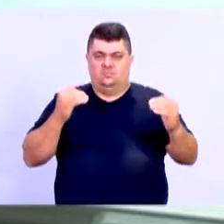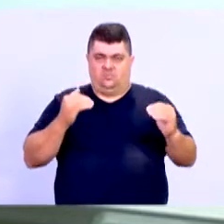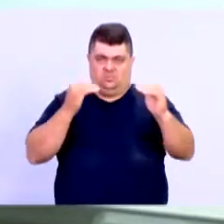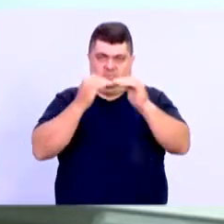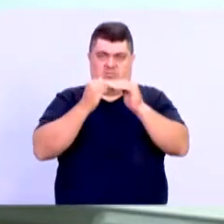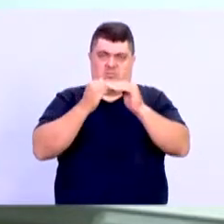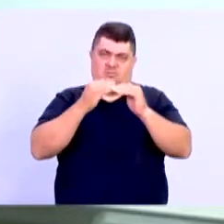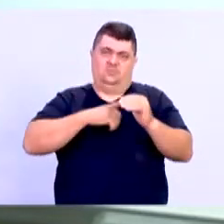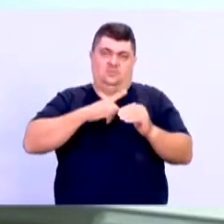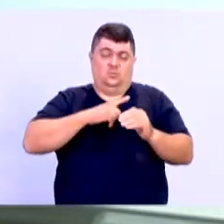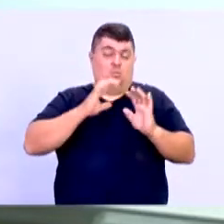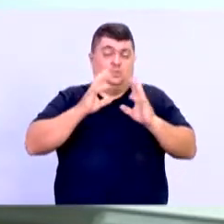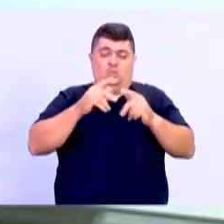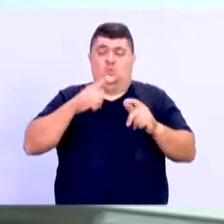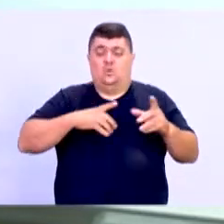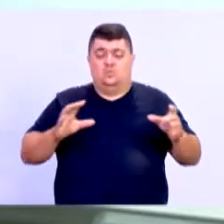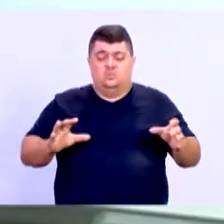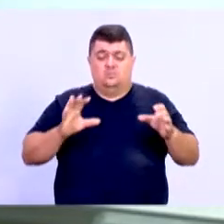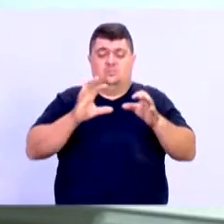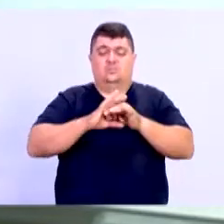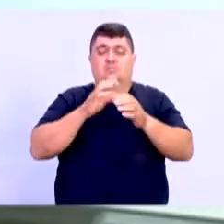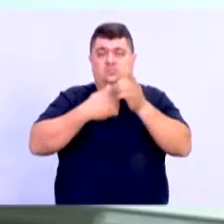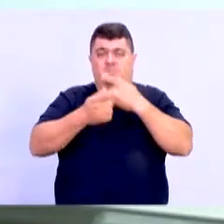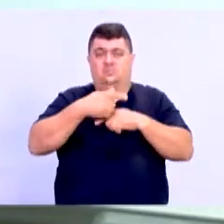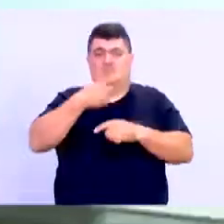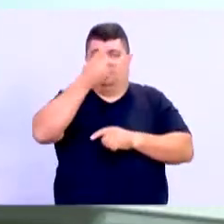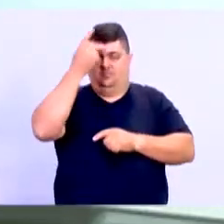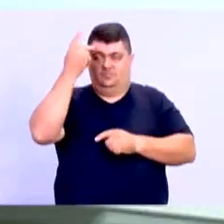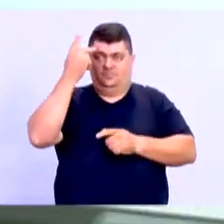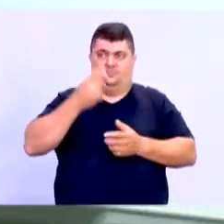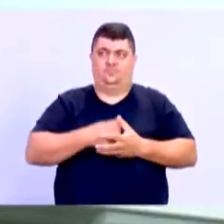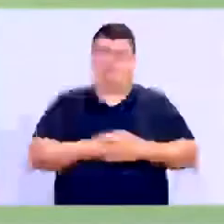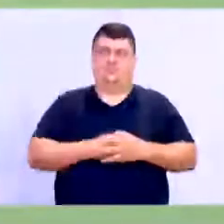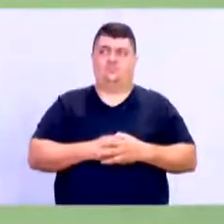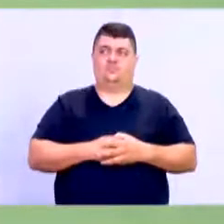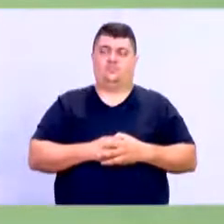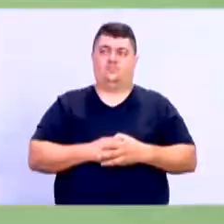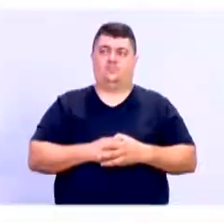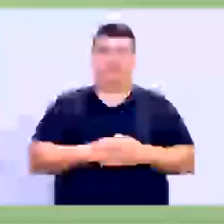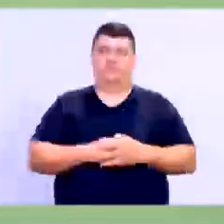saindo. Tudo isso é um contexto de gestão de pessoas.